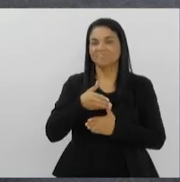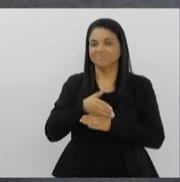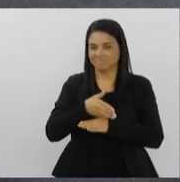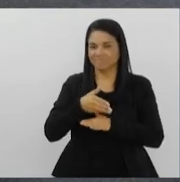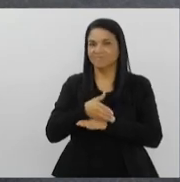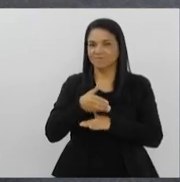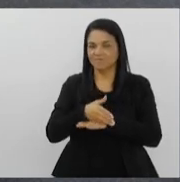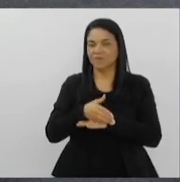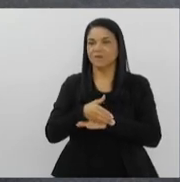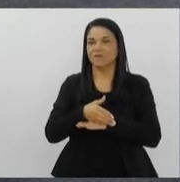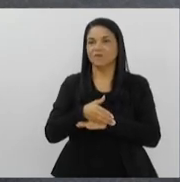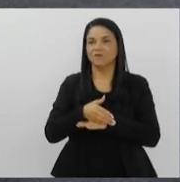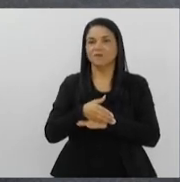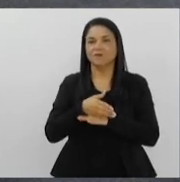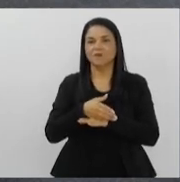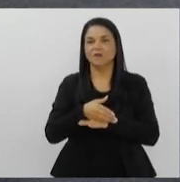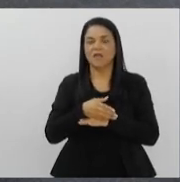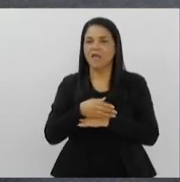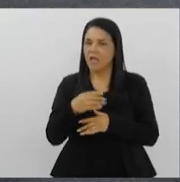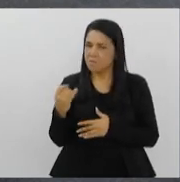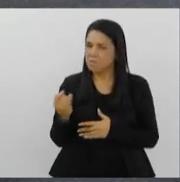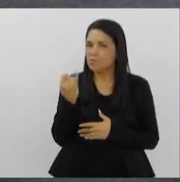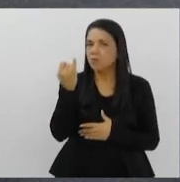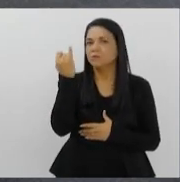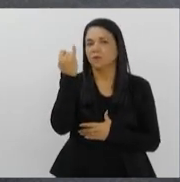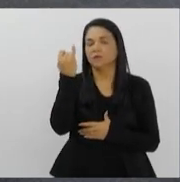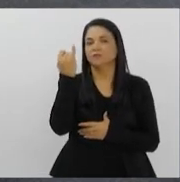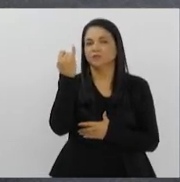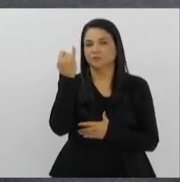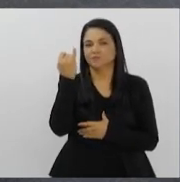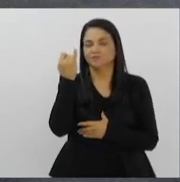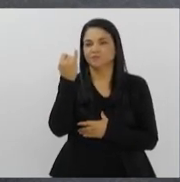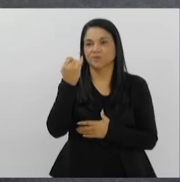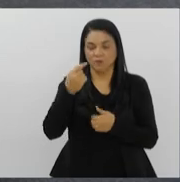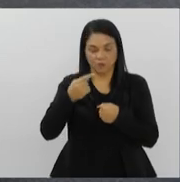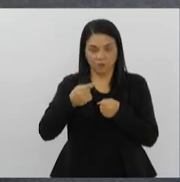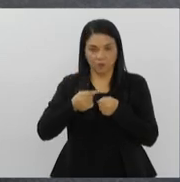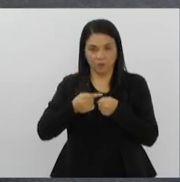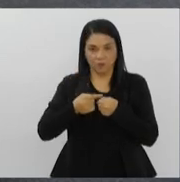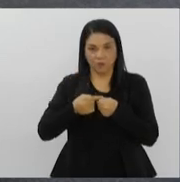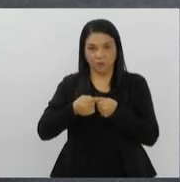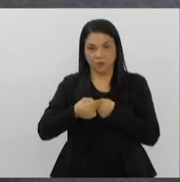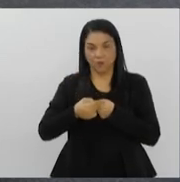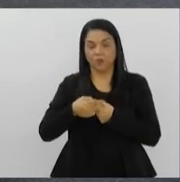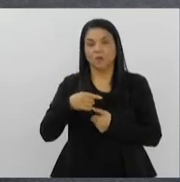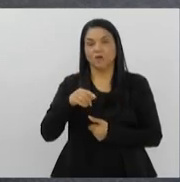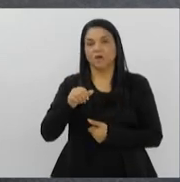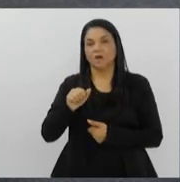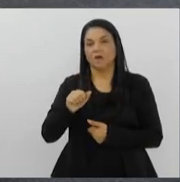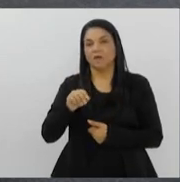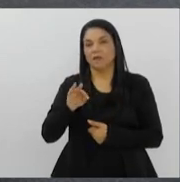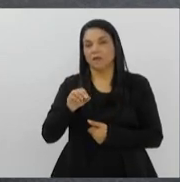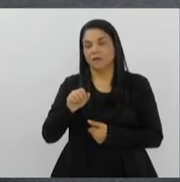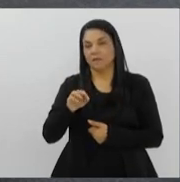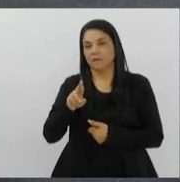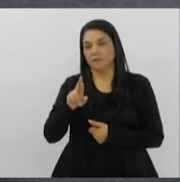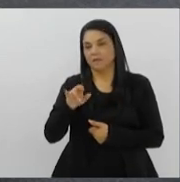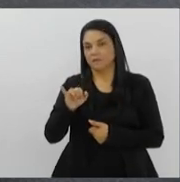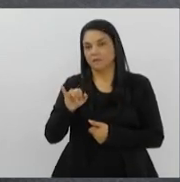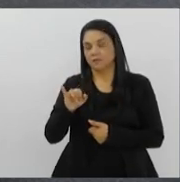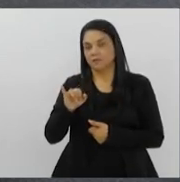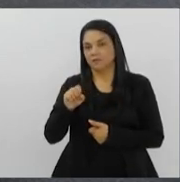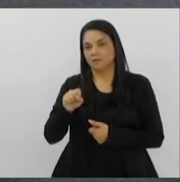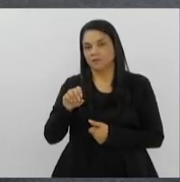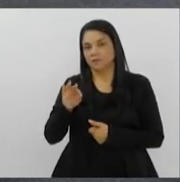destacamento que se faz muito necessário. O distrito de Inhomirim ele é um distrito que fica no pé